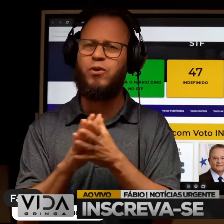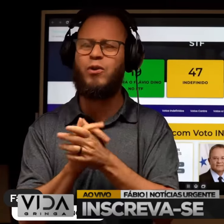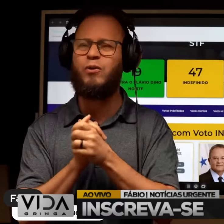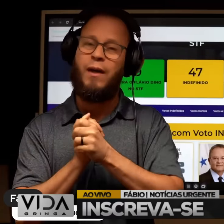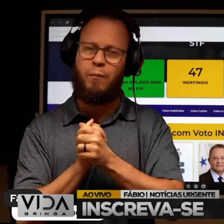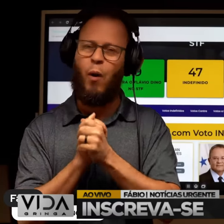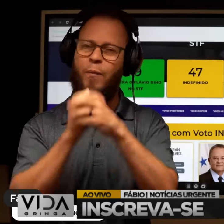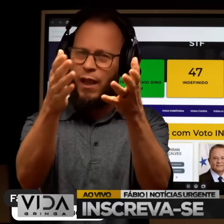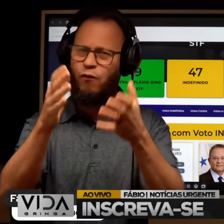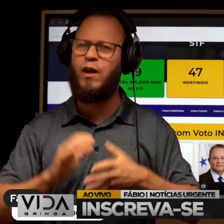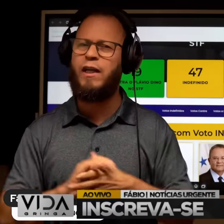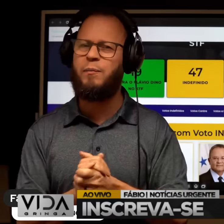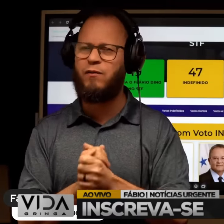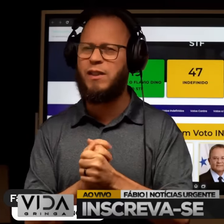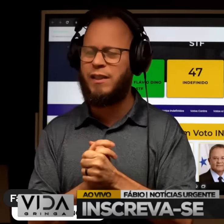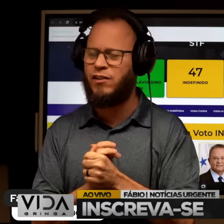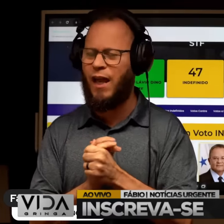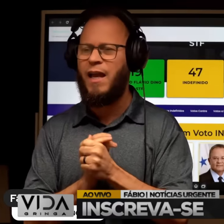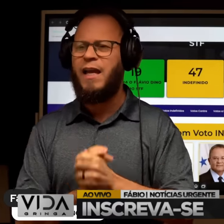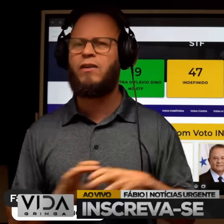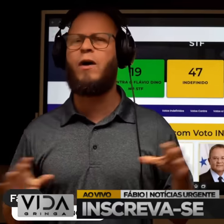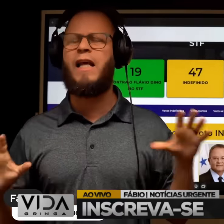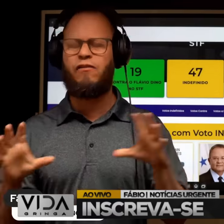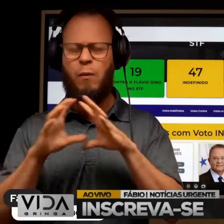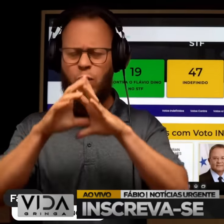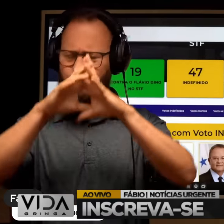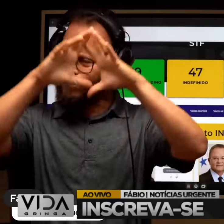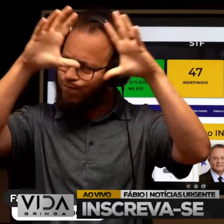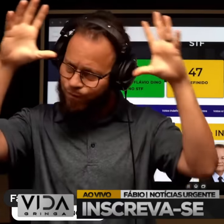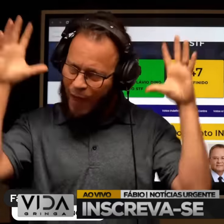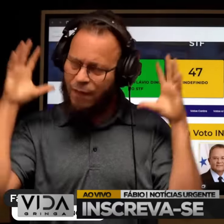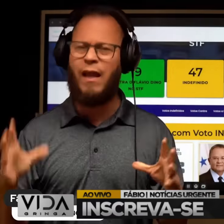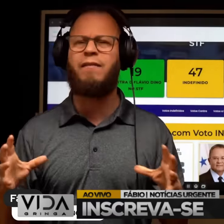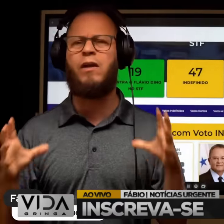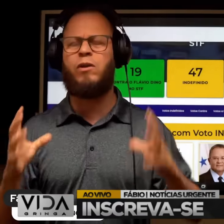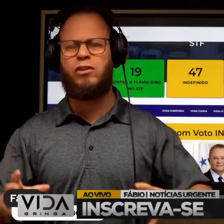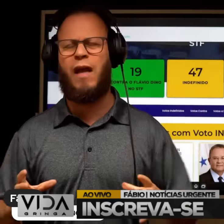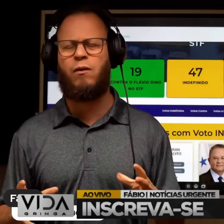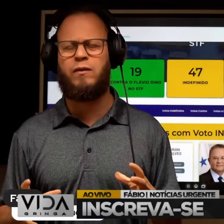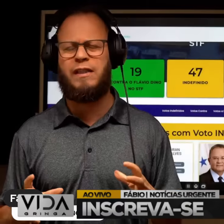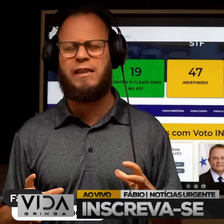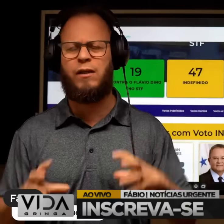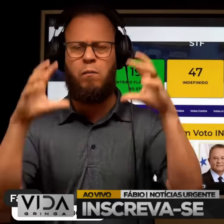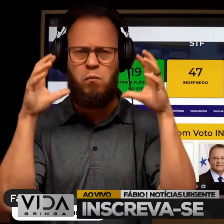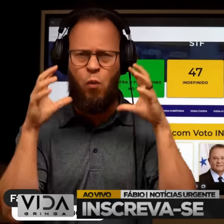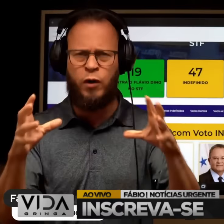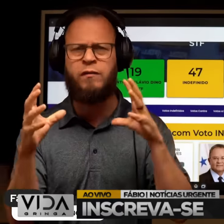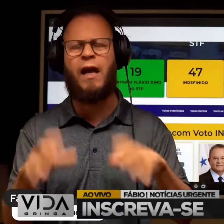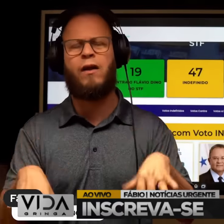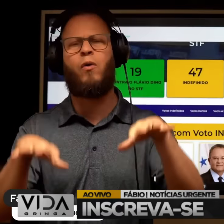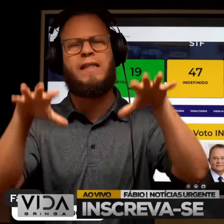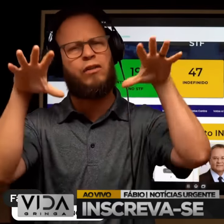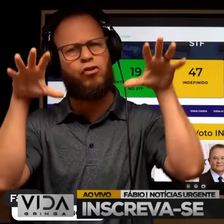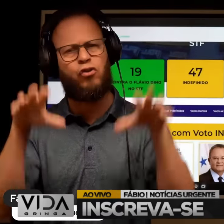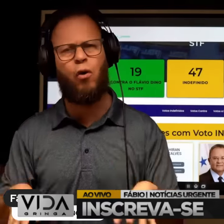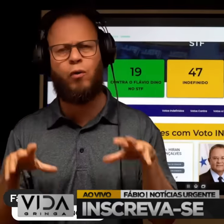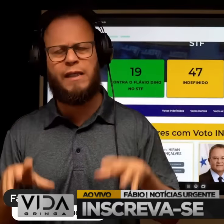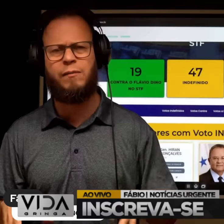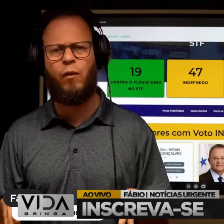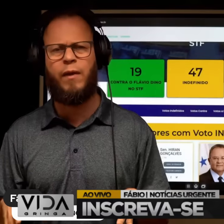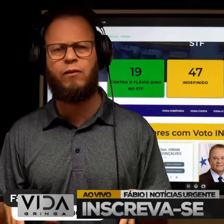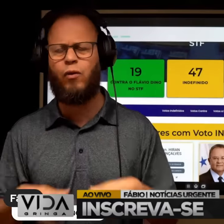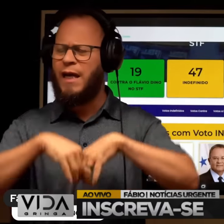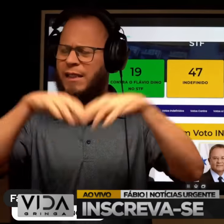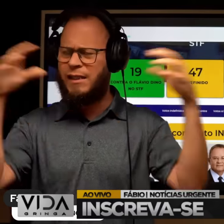leram tudo? Bom, eu vou ler para vocês, né? Então, galera, vamos entender o que está acontecendo, muita coisa em jogo